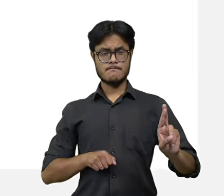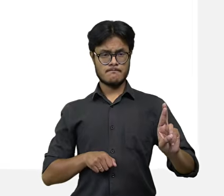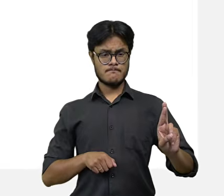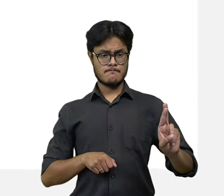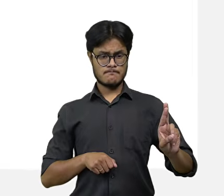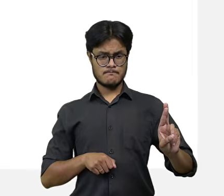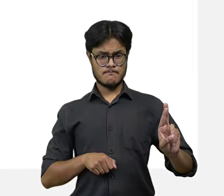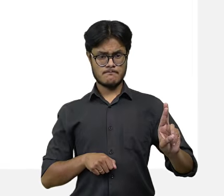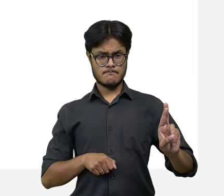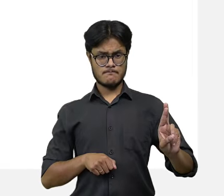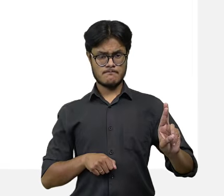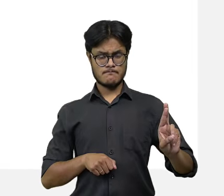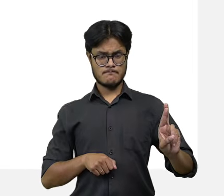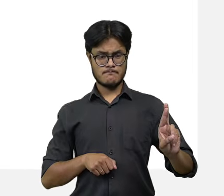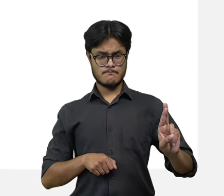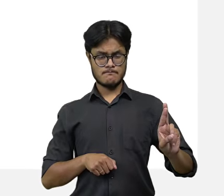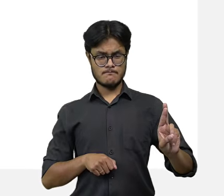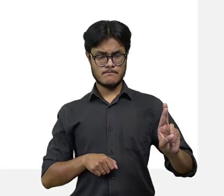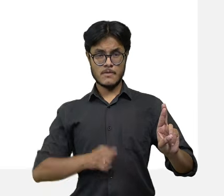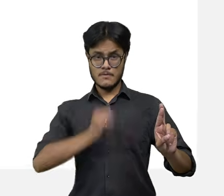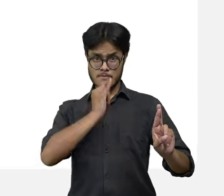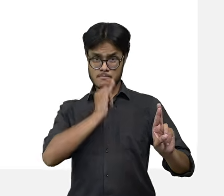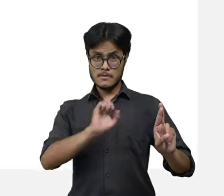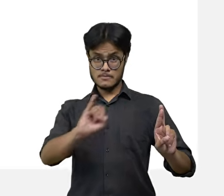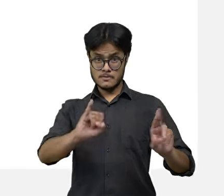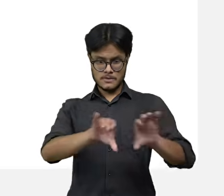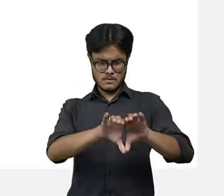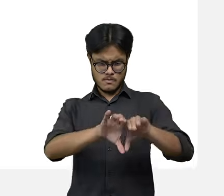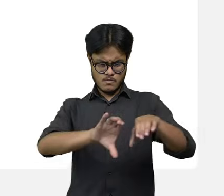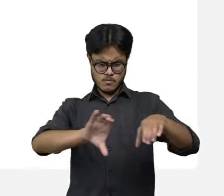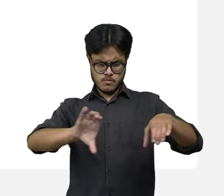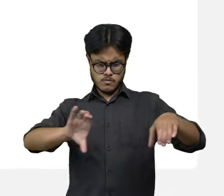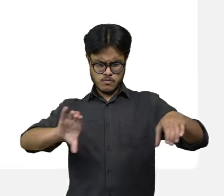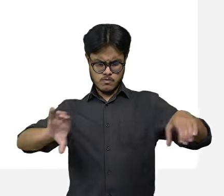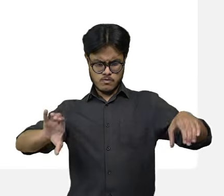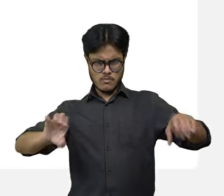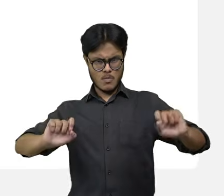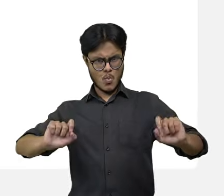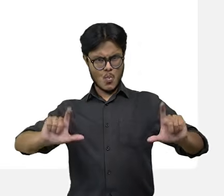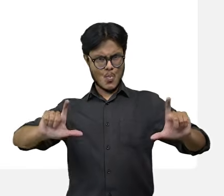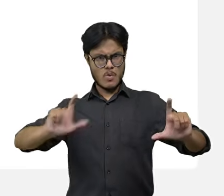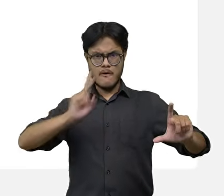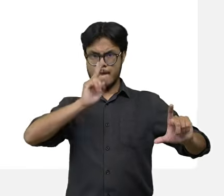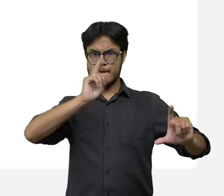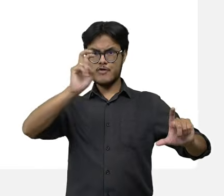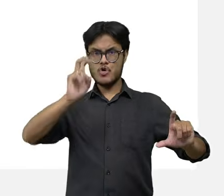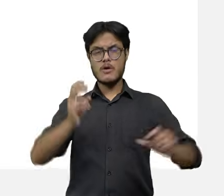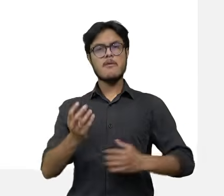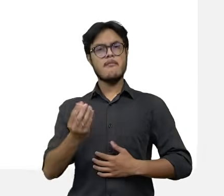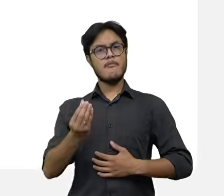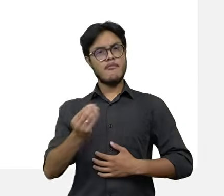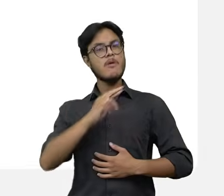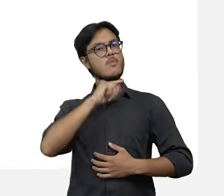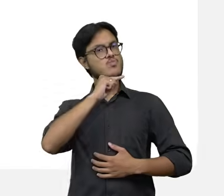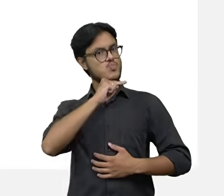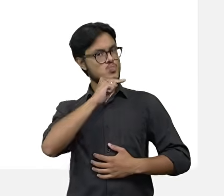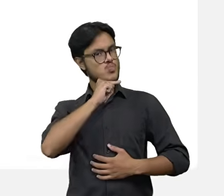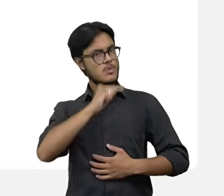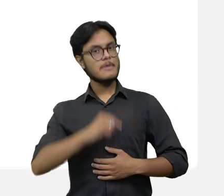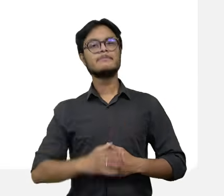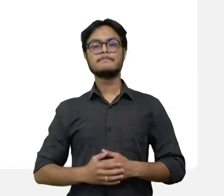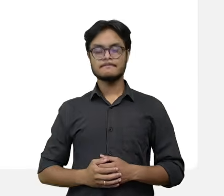ao comprimento. O que quer dizer isso, Betão? Quanto maior o fio, maior vai ser a resistência. E o inverso